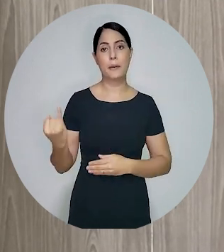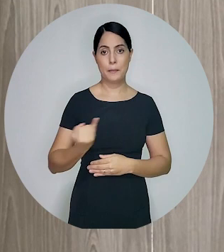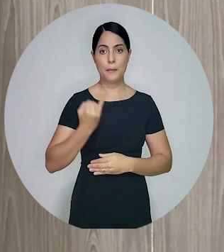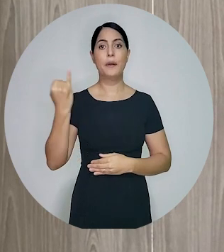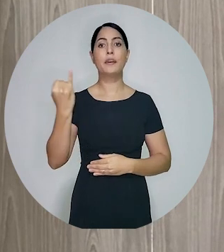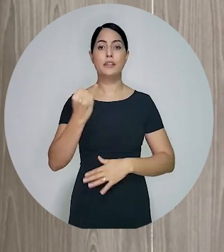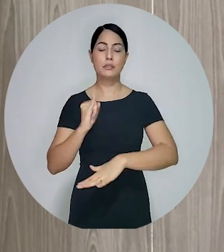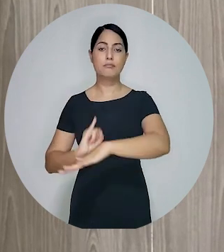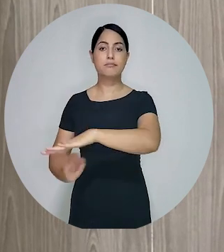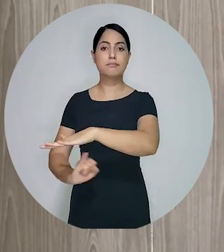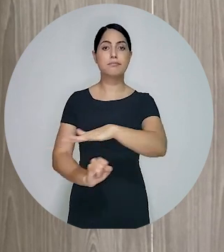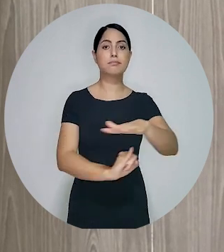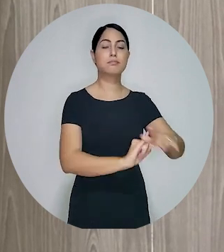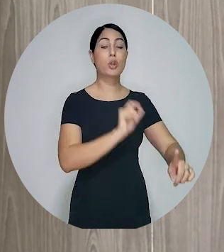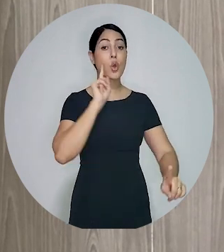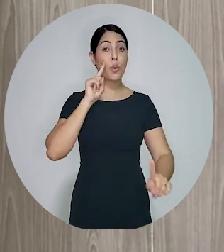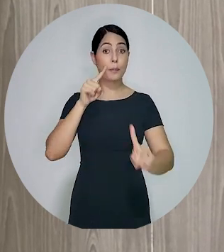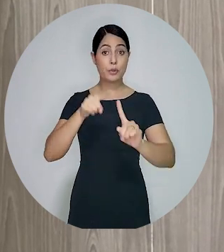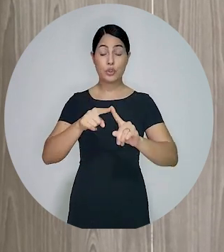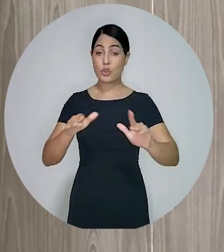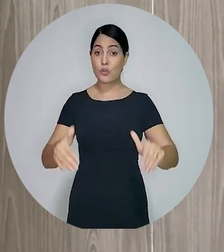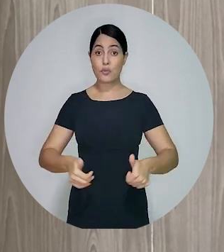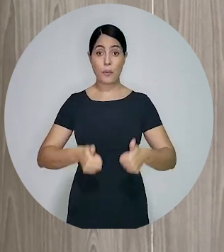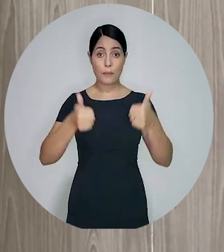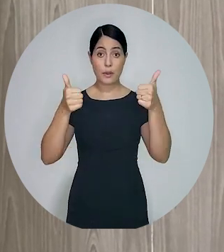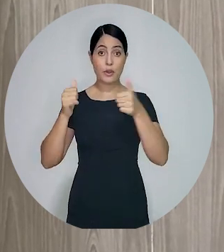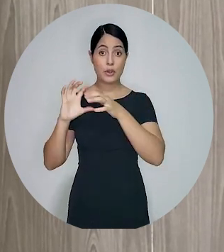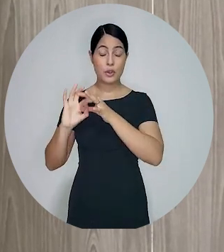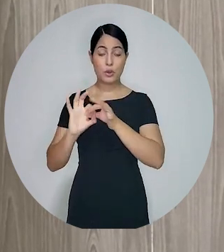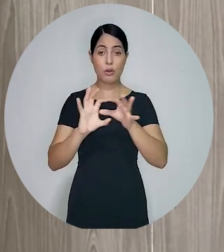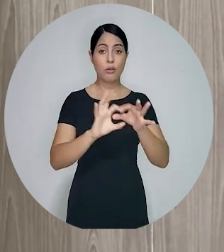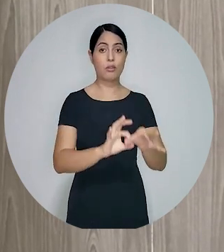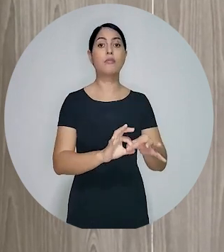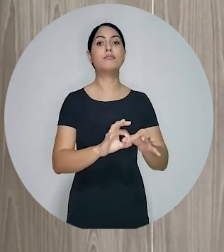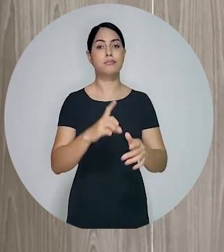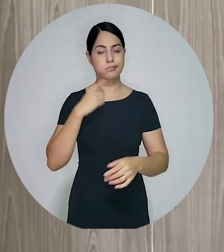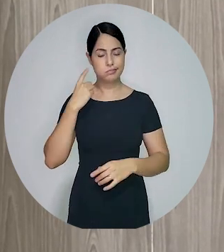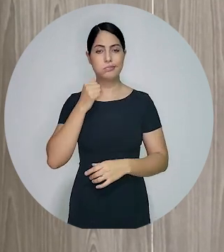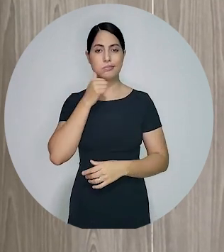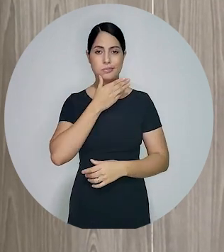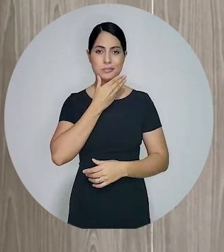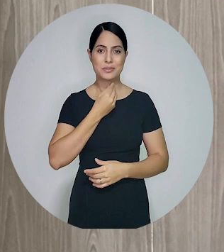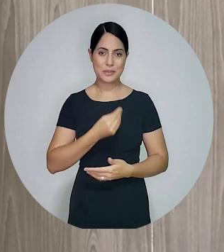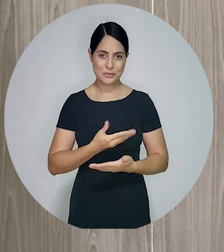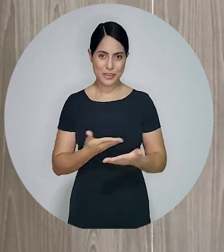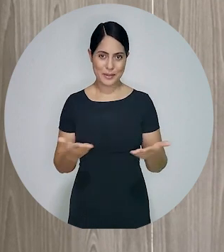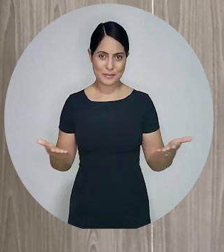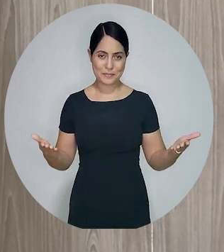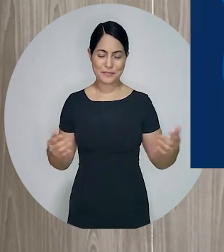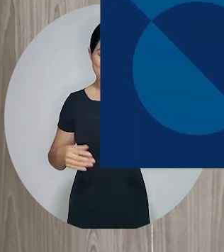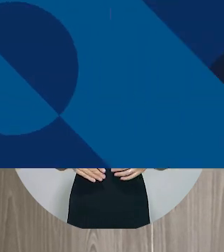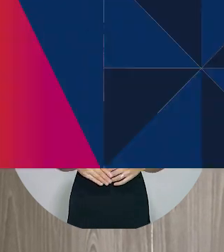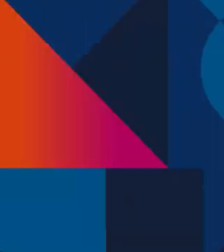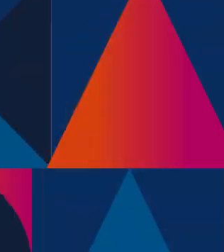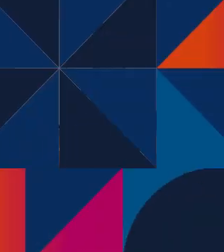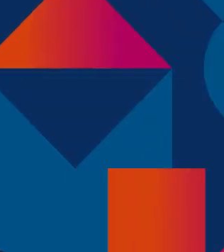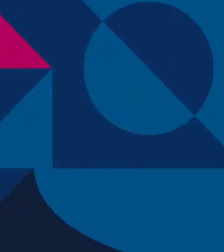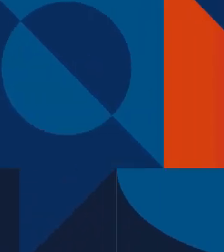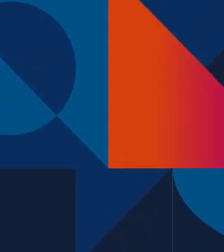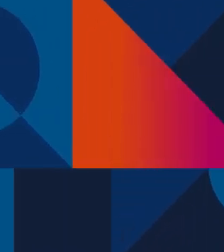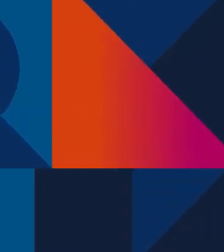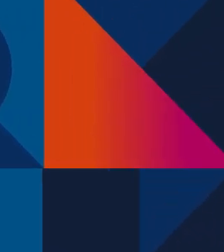as instituições, sempre em busca de melhorias para a classe dos advogados e advogadas.